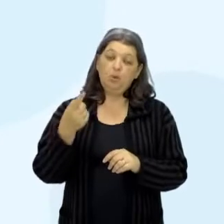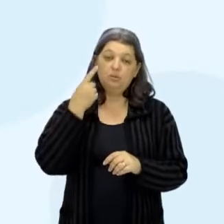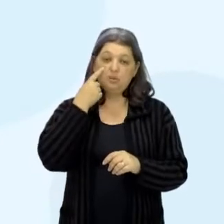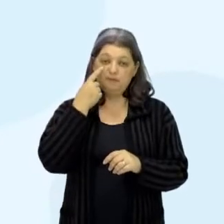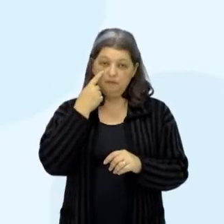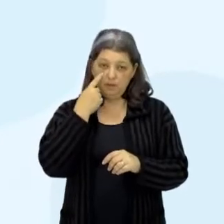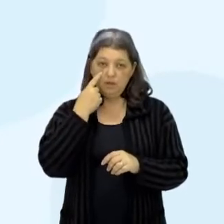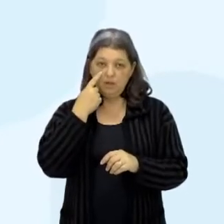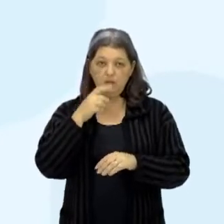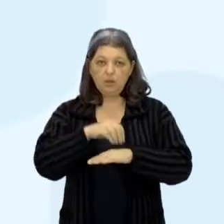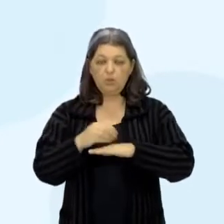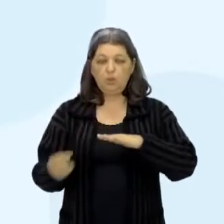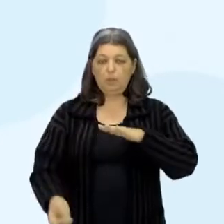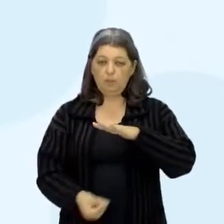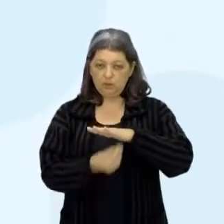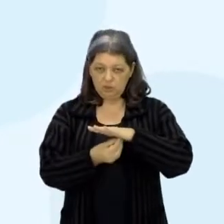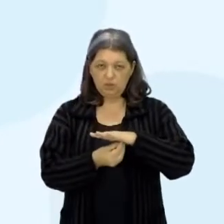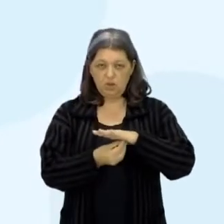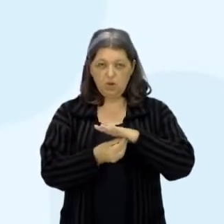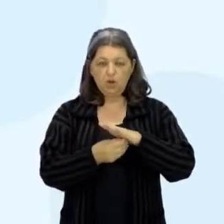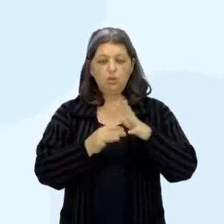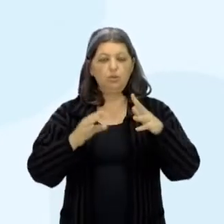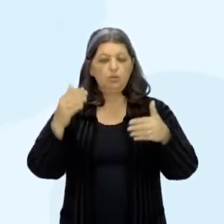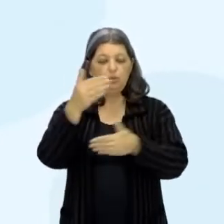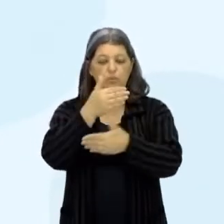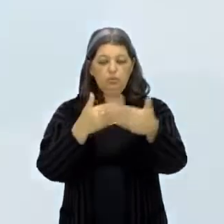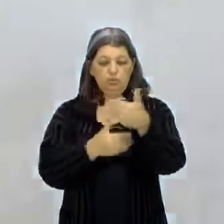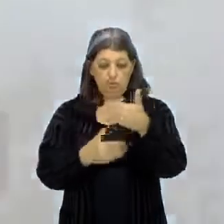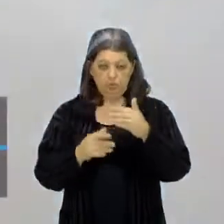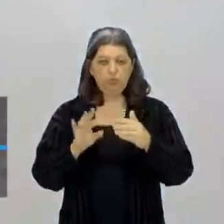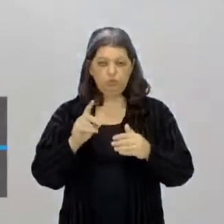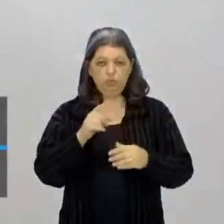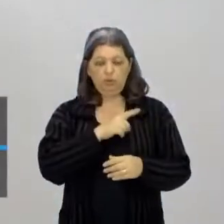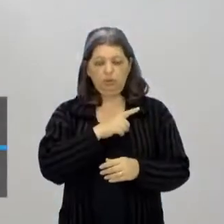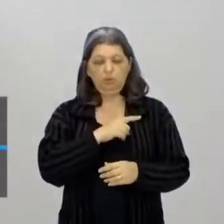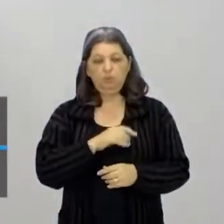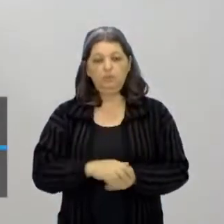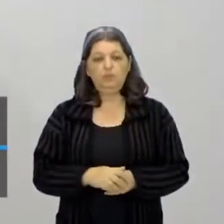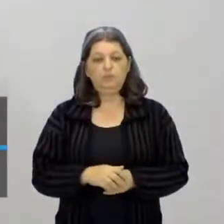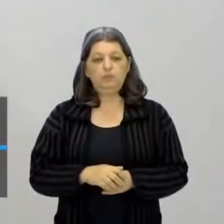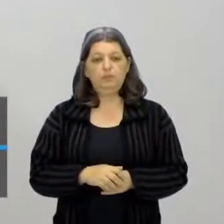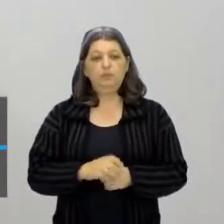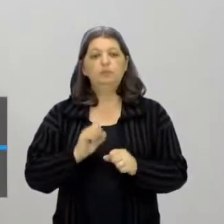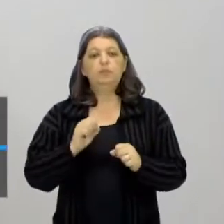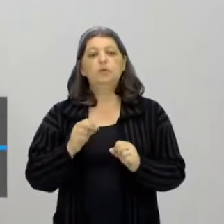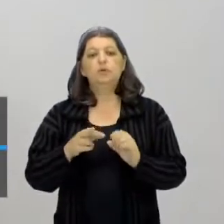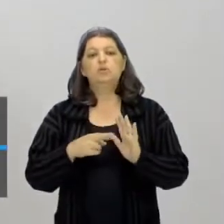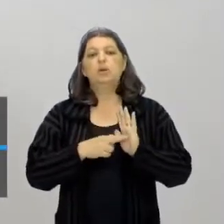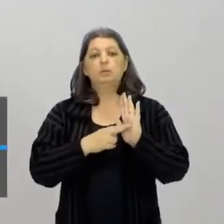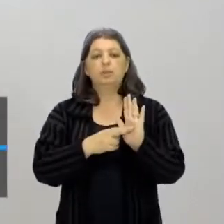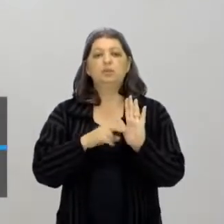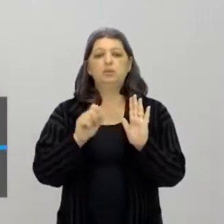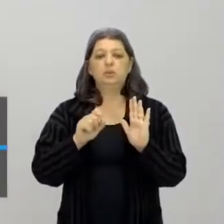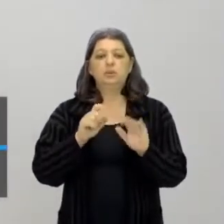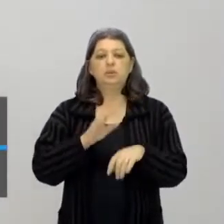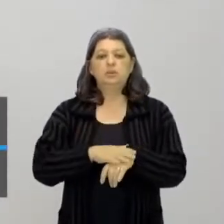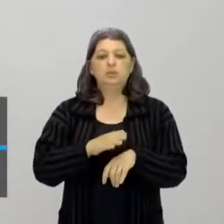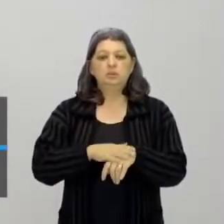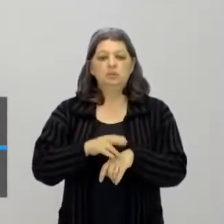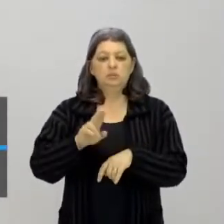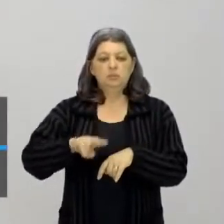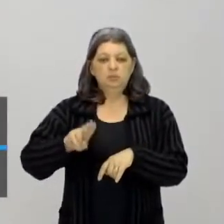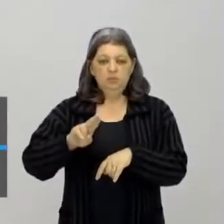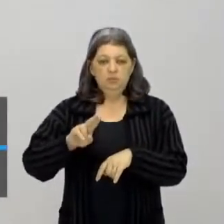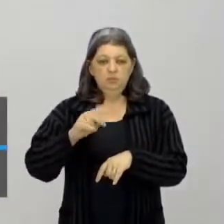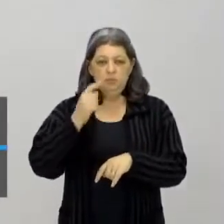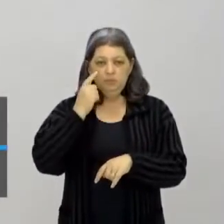mesmo as apresentações, tem lá, e aqui a gente pode representar. Eu vou manusear um pouquinho